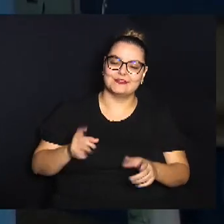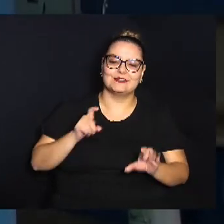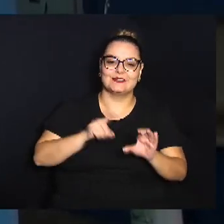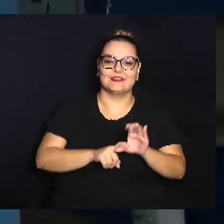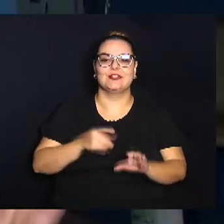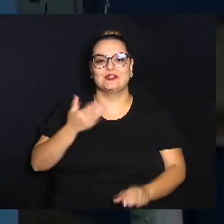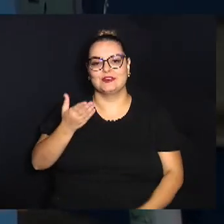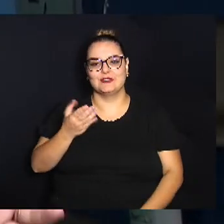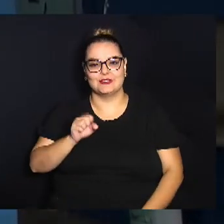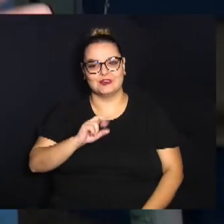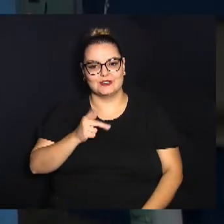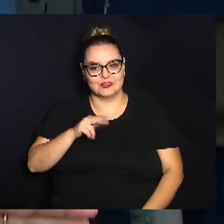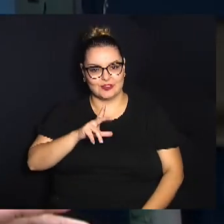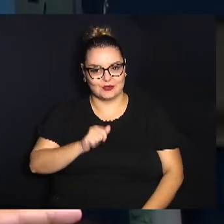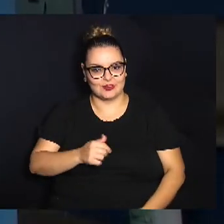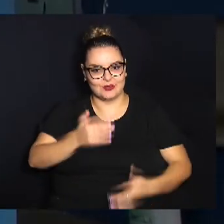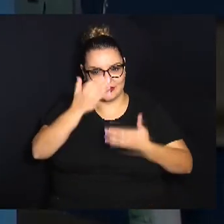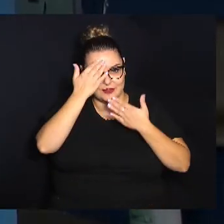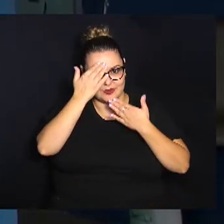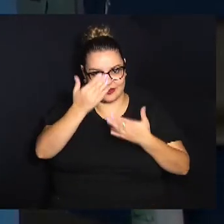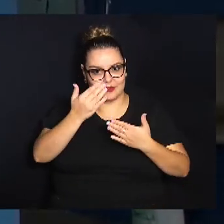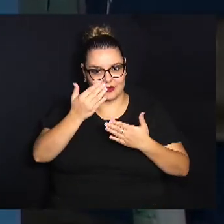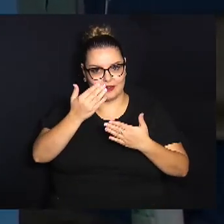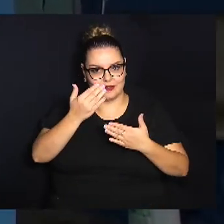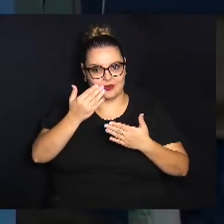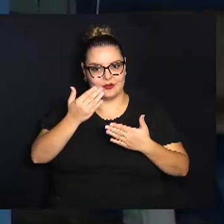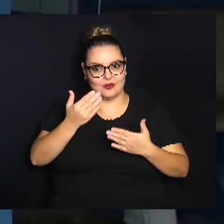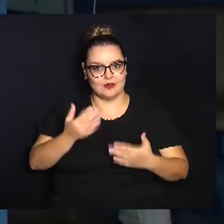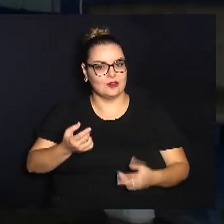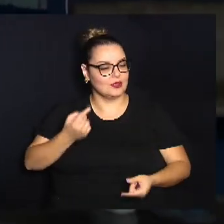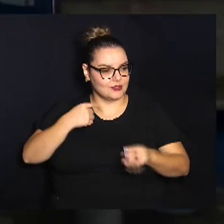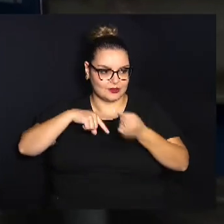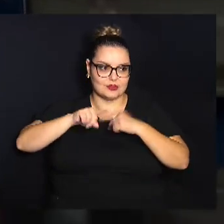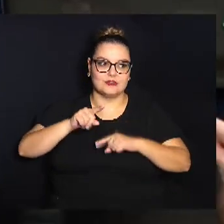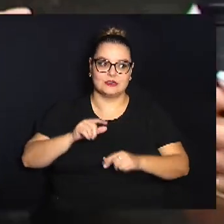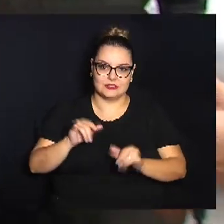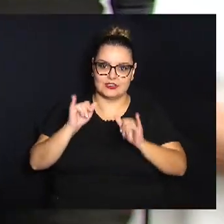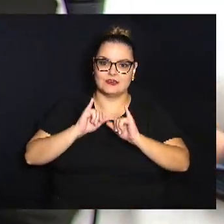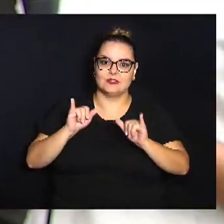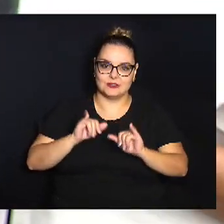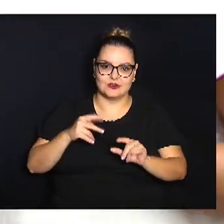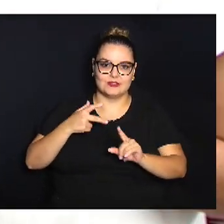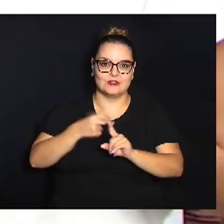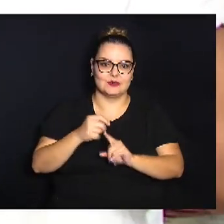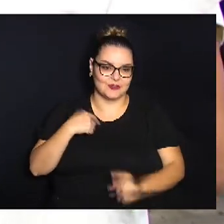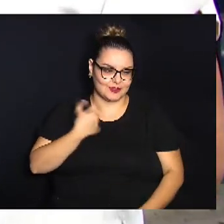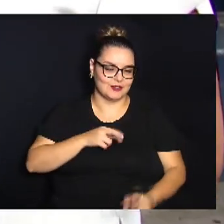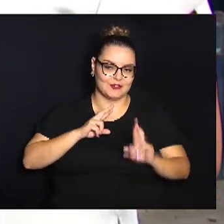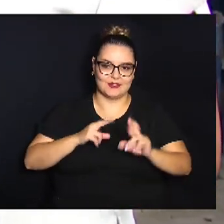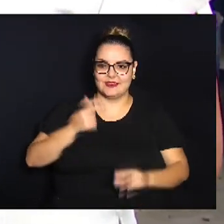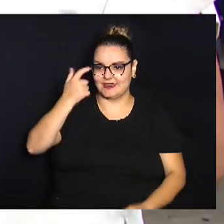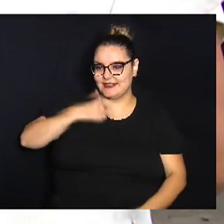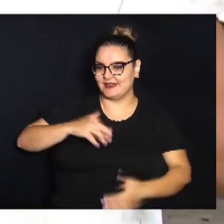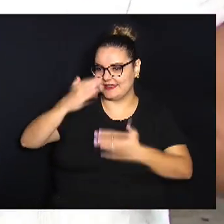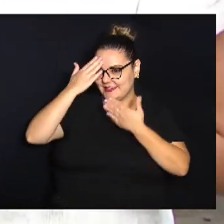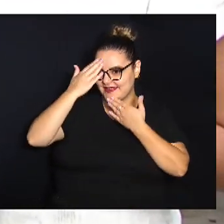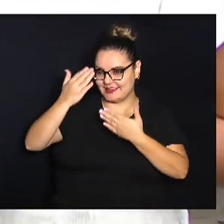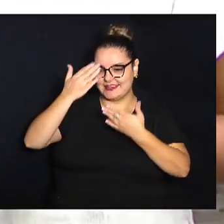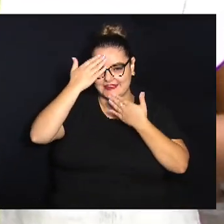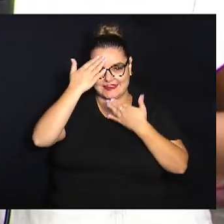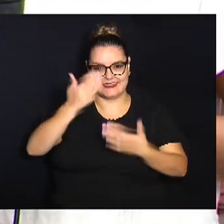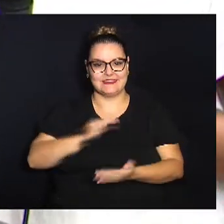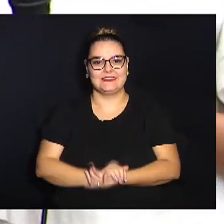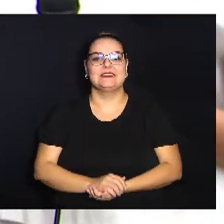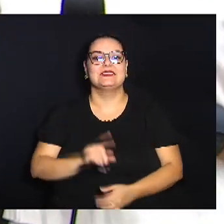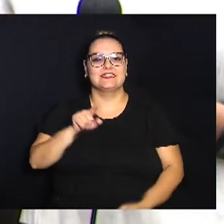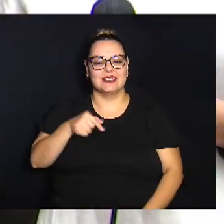de você. Shaula, mais uma vez, muito obrigada e sucesso aí nessa campanha de vacinação, é o que a gente espera. Eu que agradeço, muito obrigada, viu? É